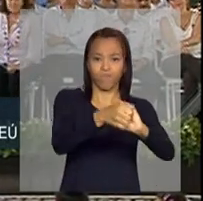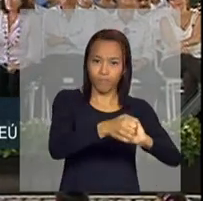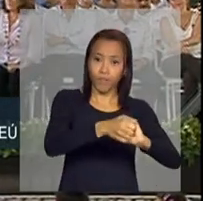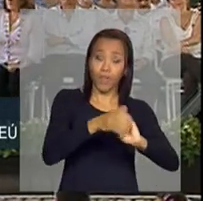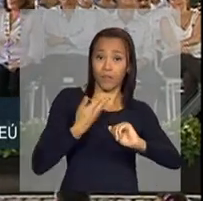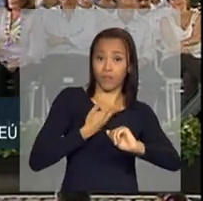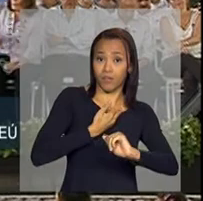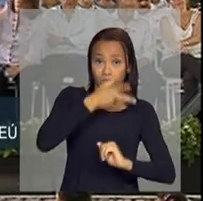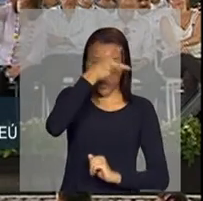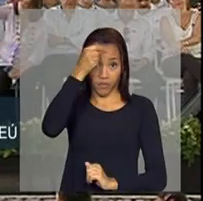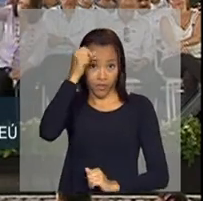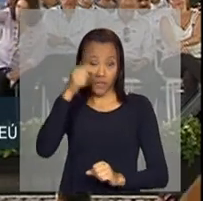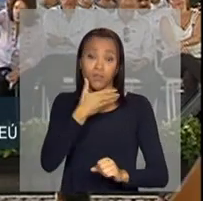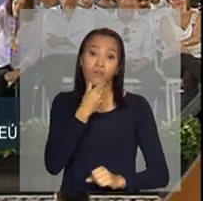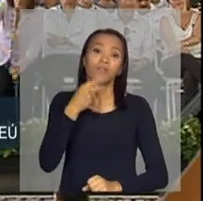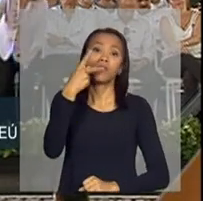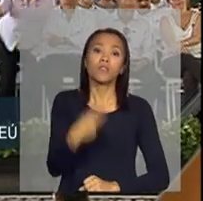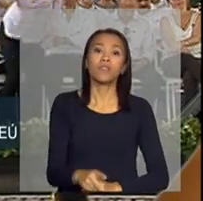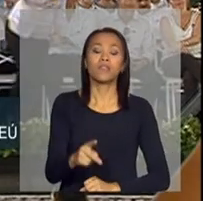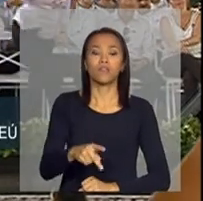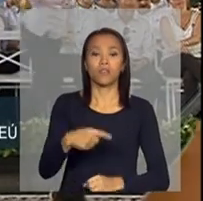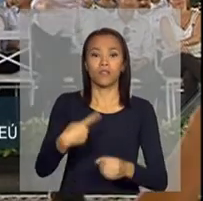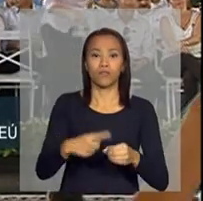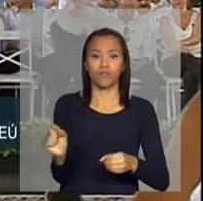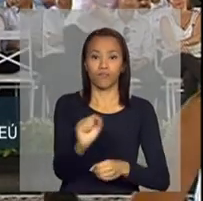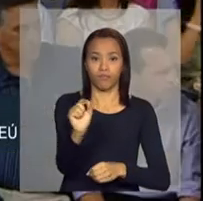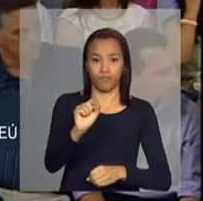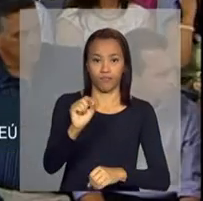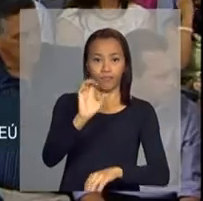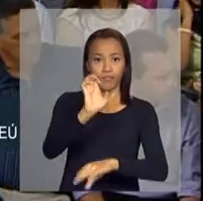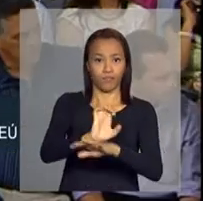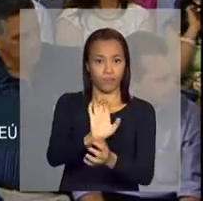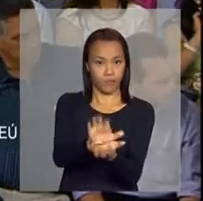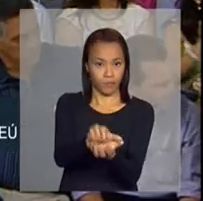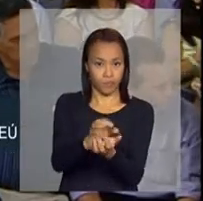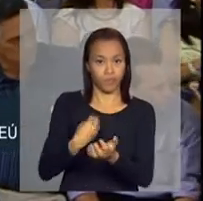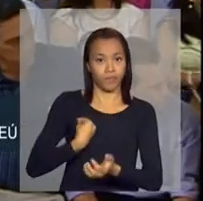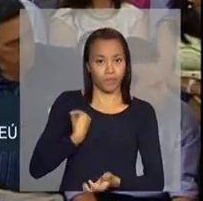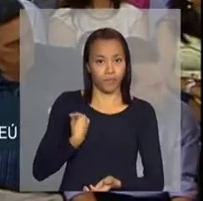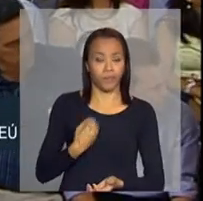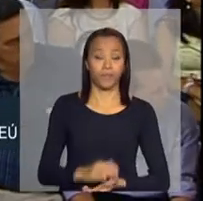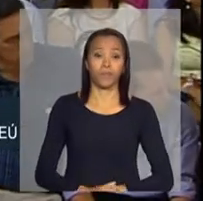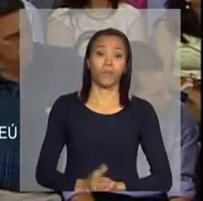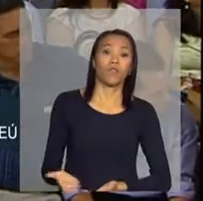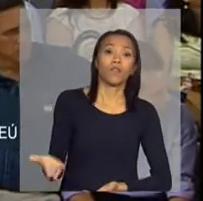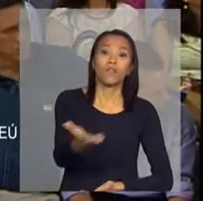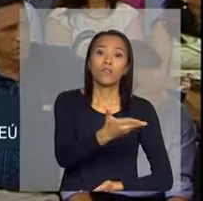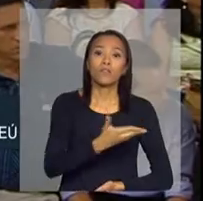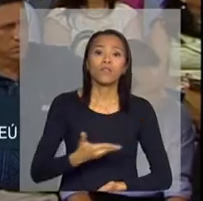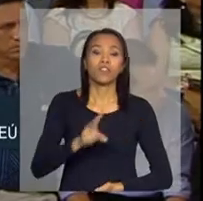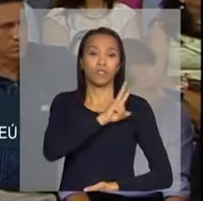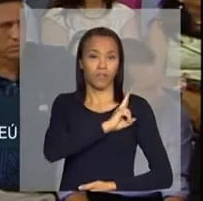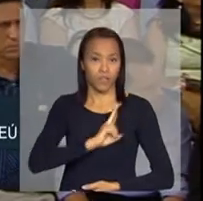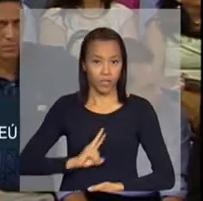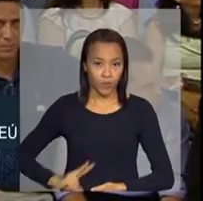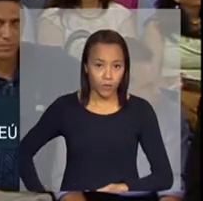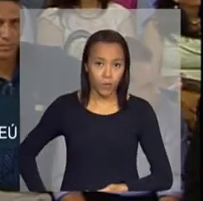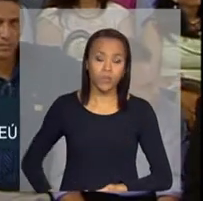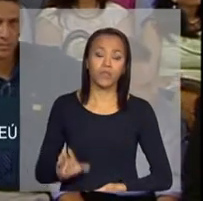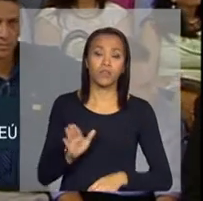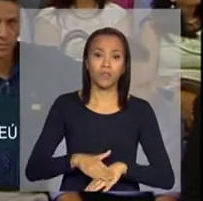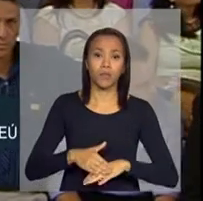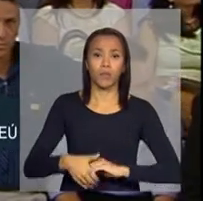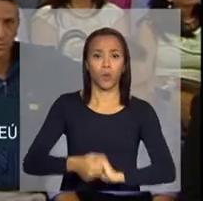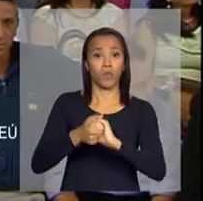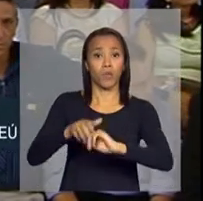prefeitas e meus amigos prefeitos de Pernambuco aqui presentes. Senhores vereadores, e os cumprimento em nome